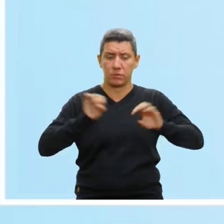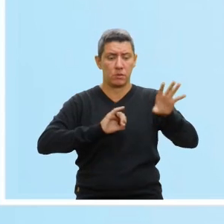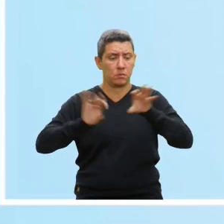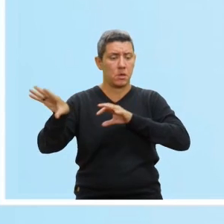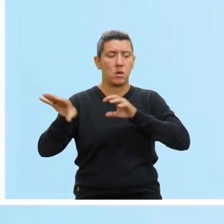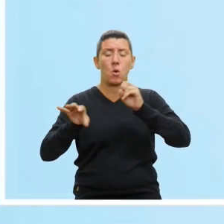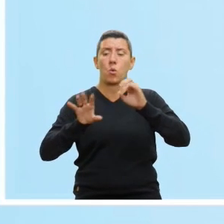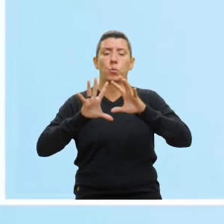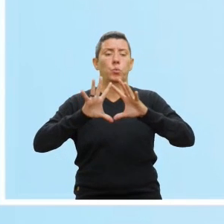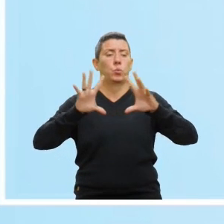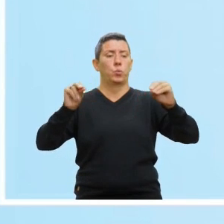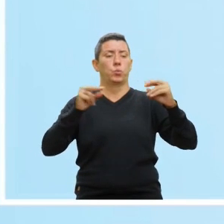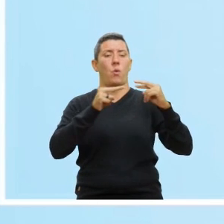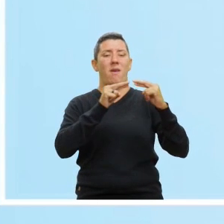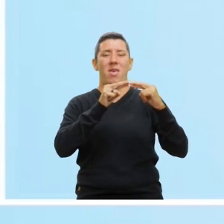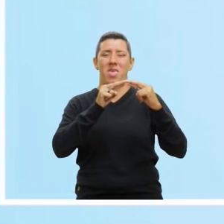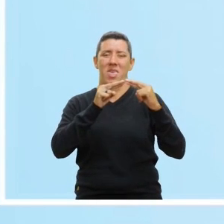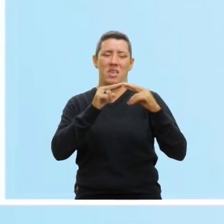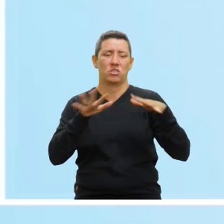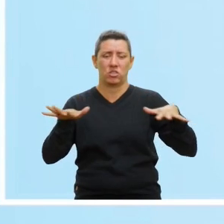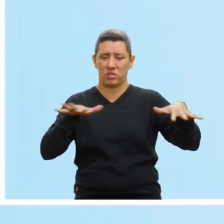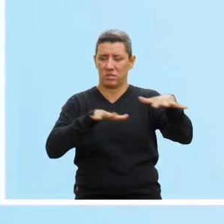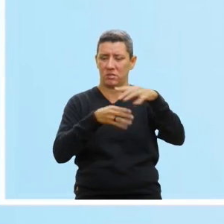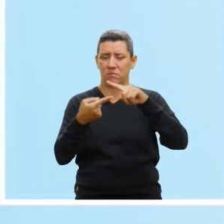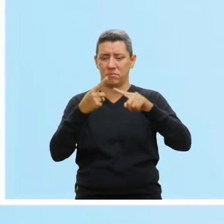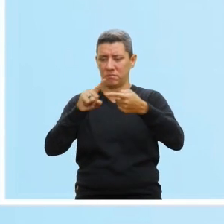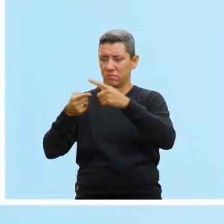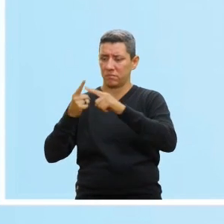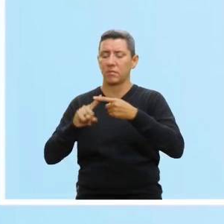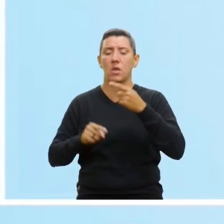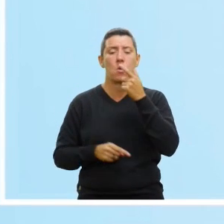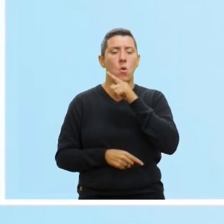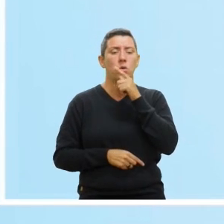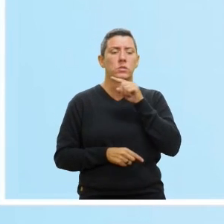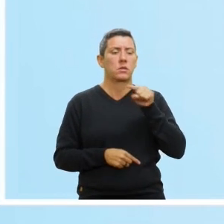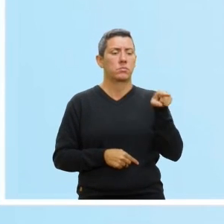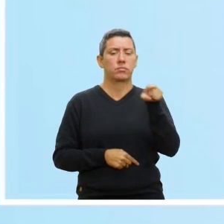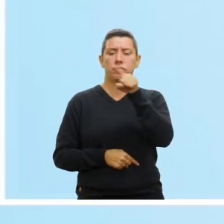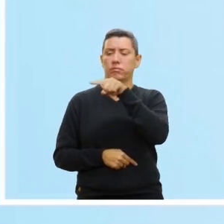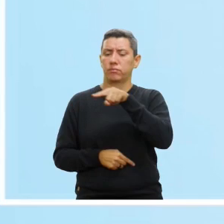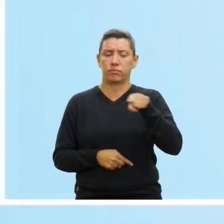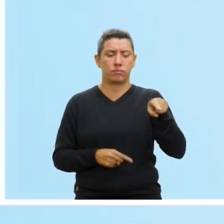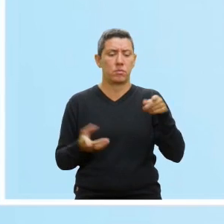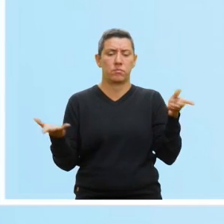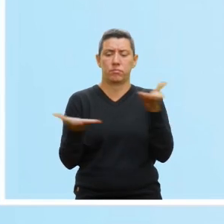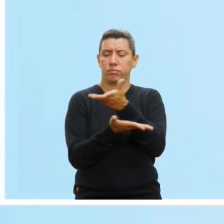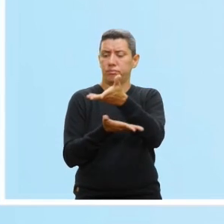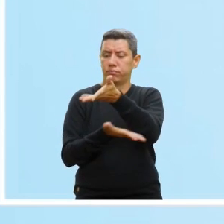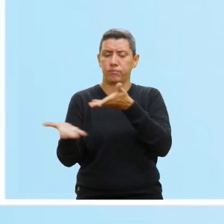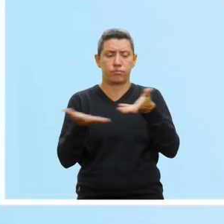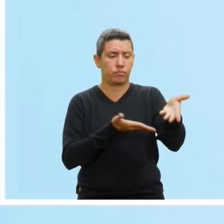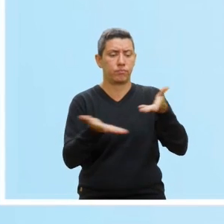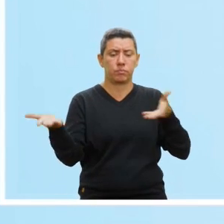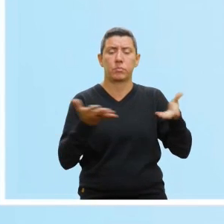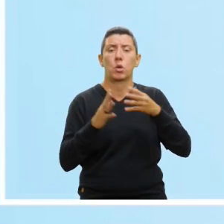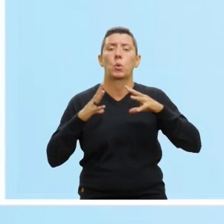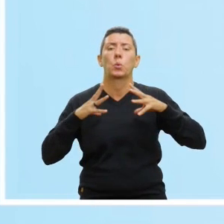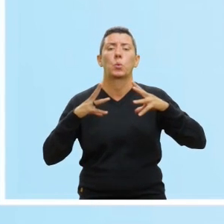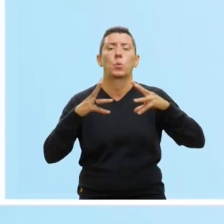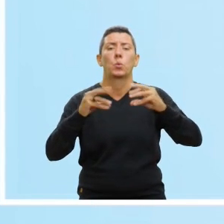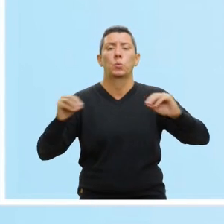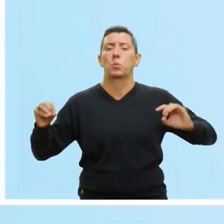você acessa uma rede DWDM, você consegue enxergar todos os equipamentos, porque eles conseguem transmitir